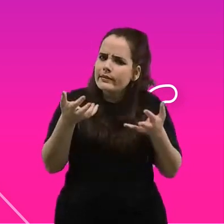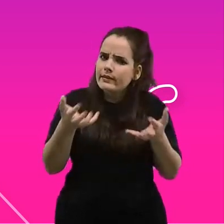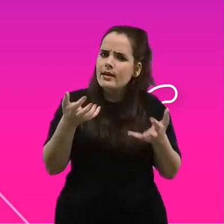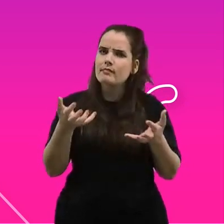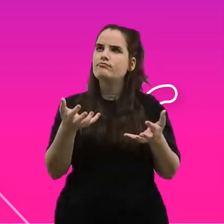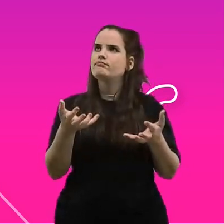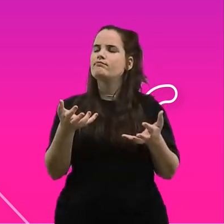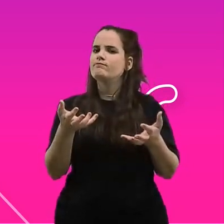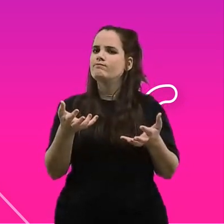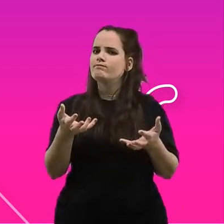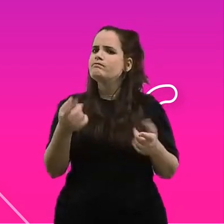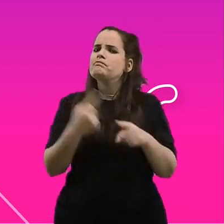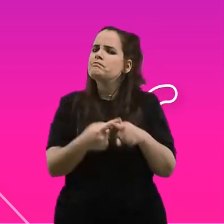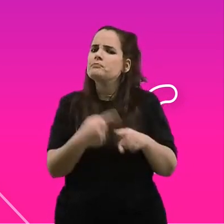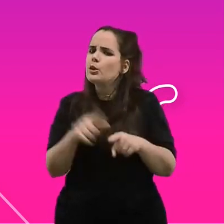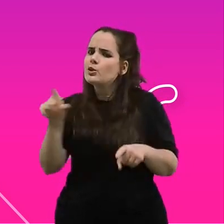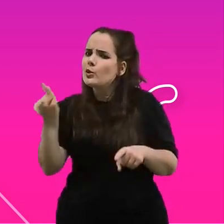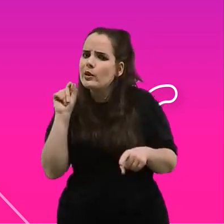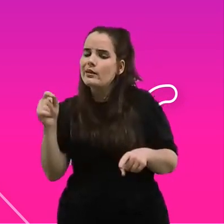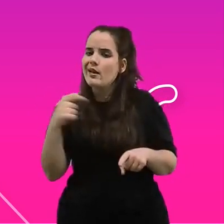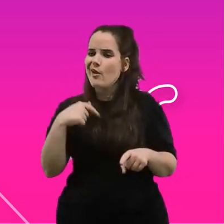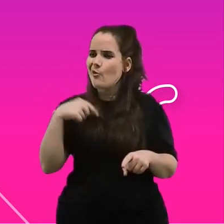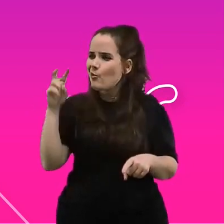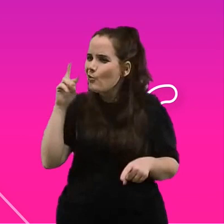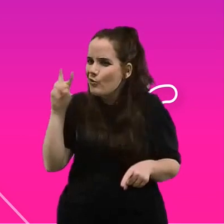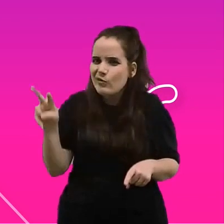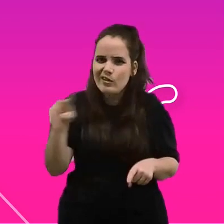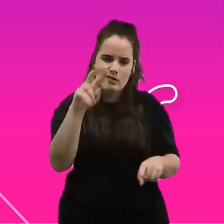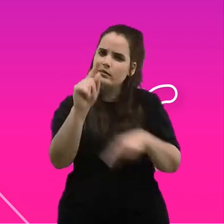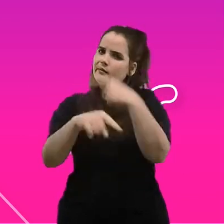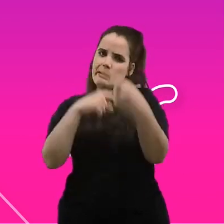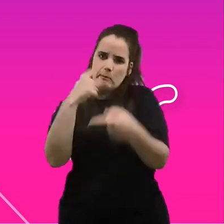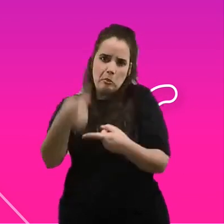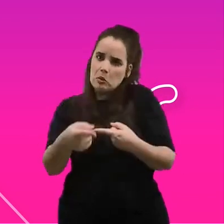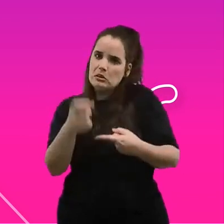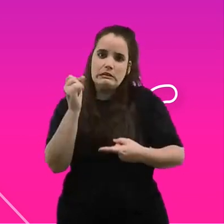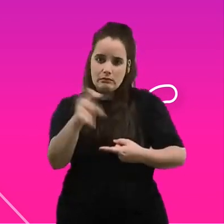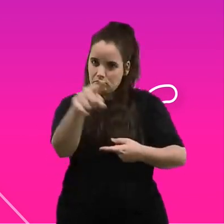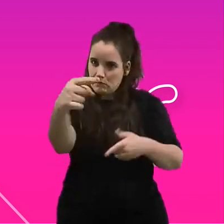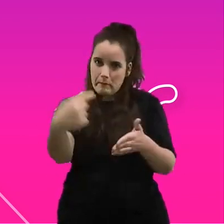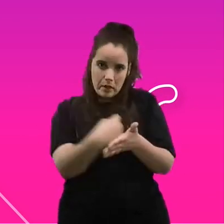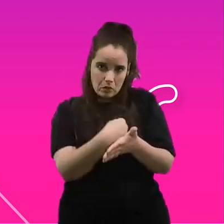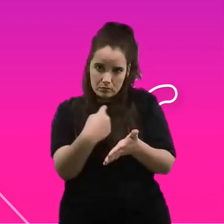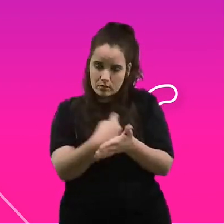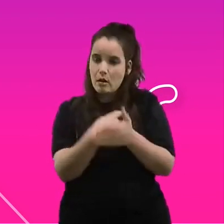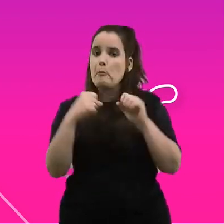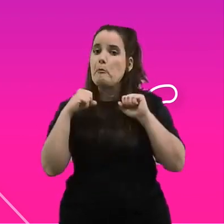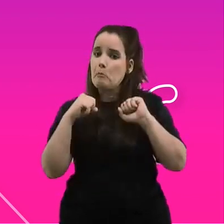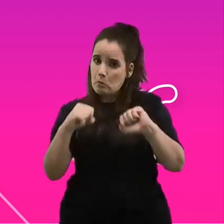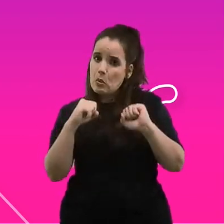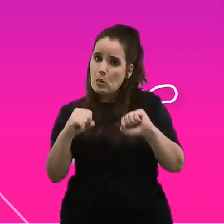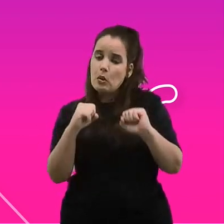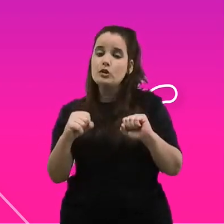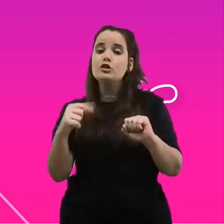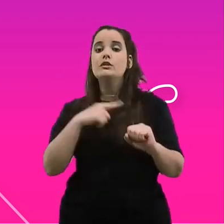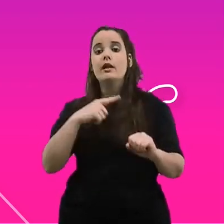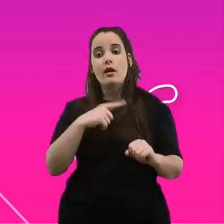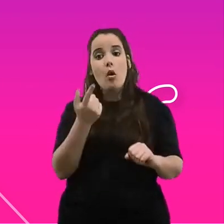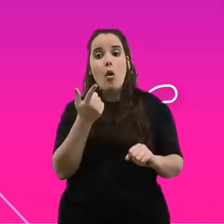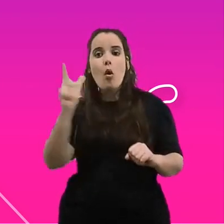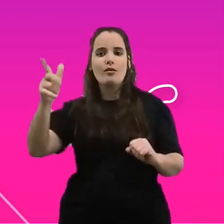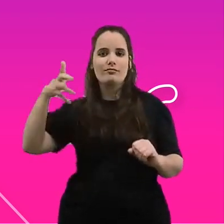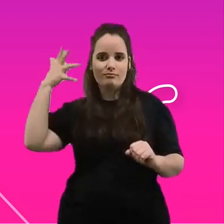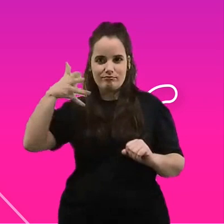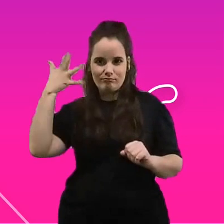acolhimentos, e depois eu me coloco à disposição para eventuais perguntas, porque a gente já elaborou também um outro painel durante a